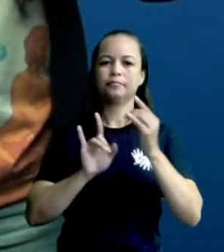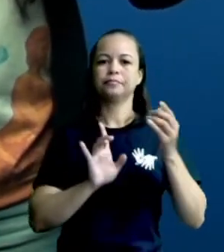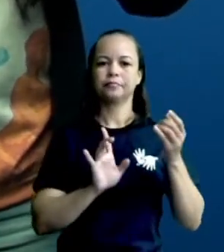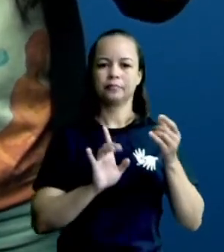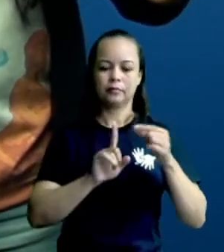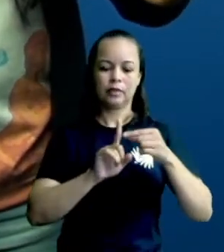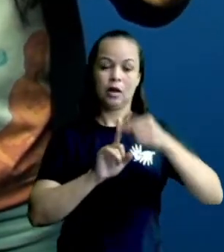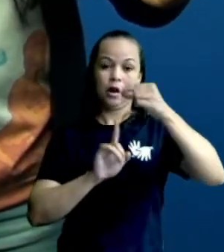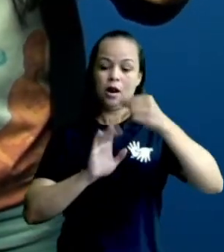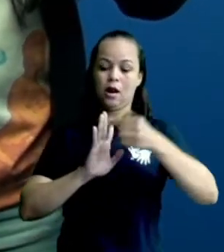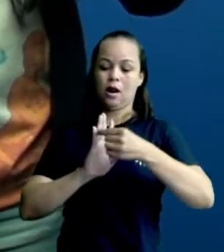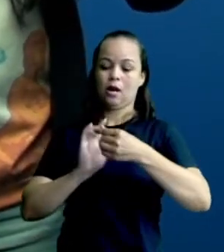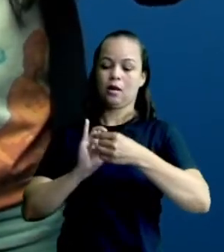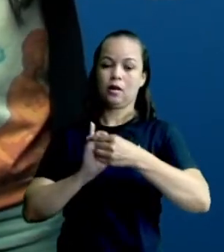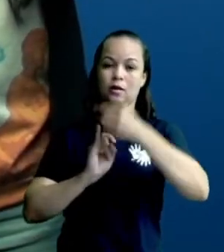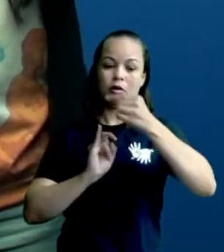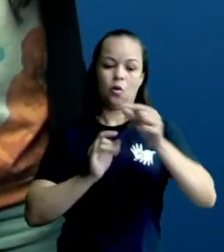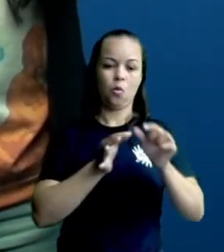né?